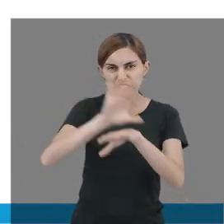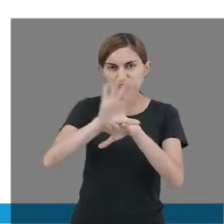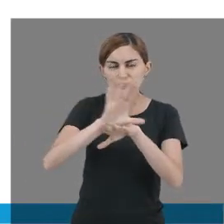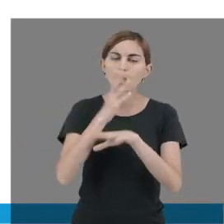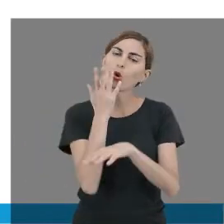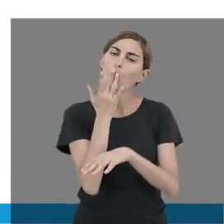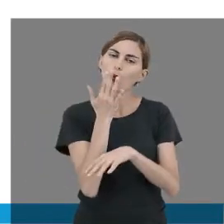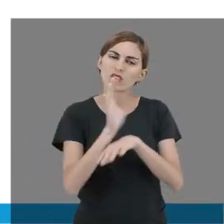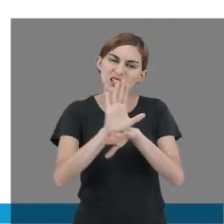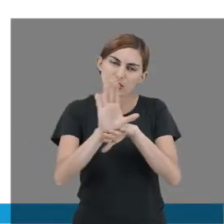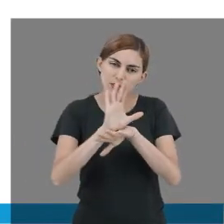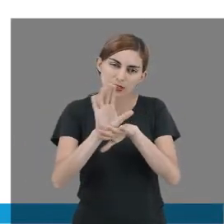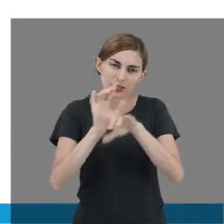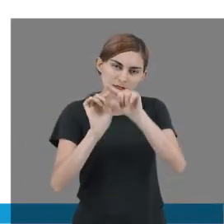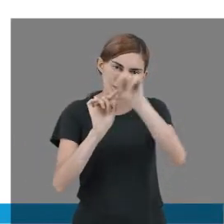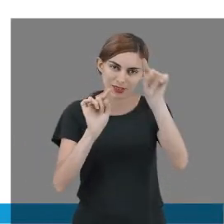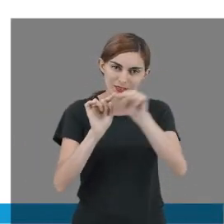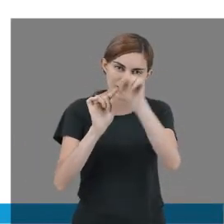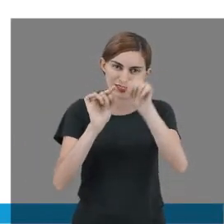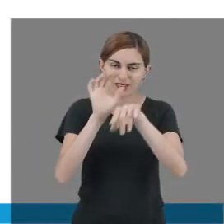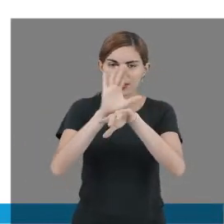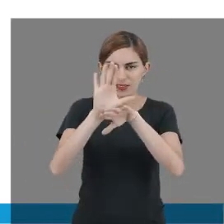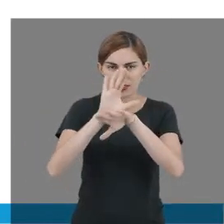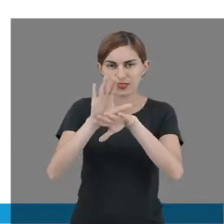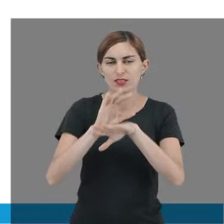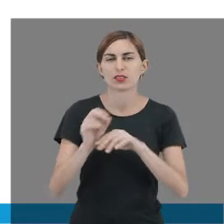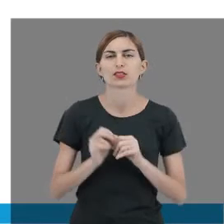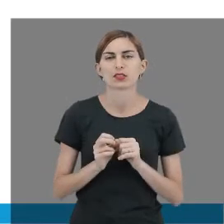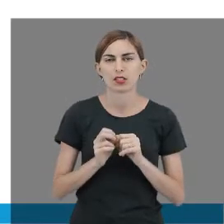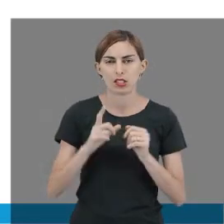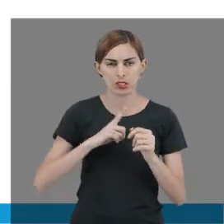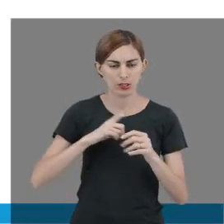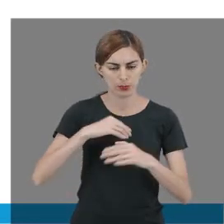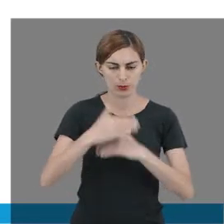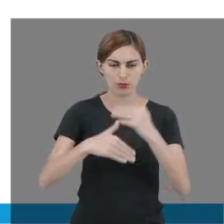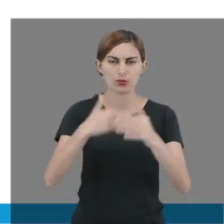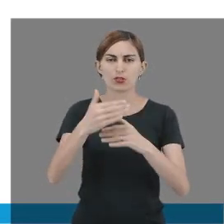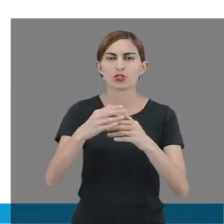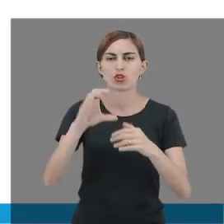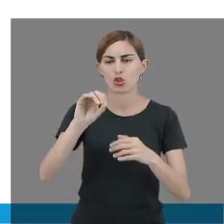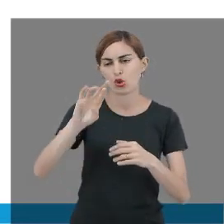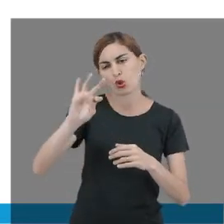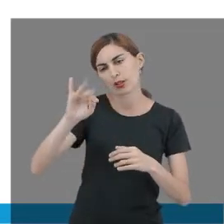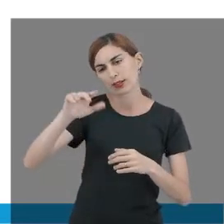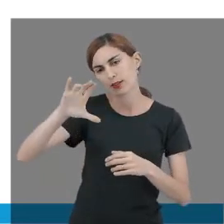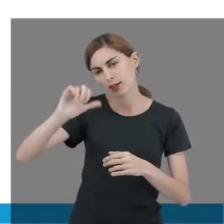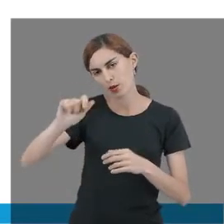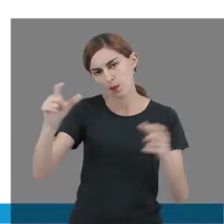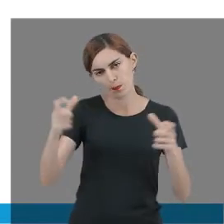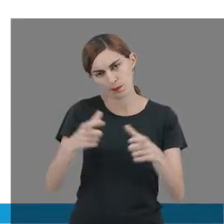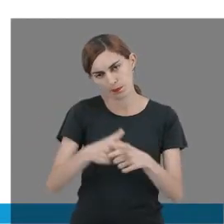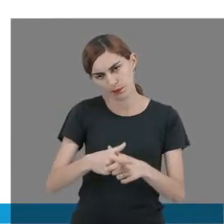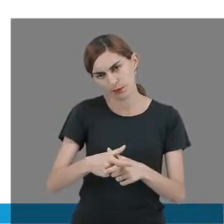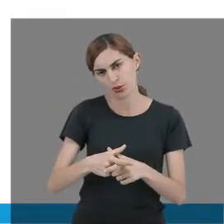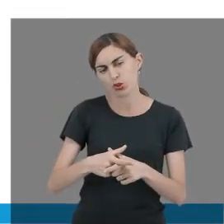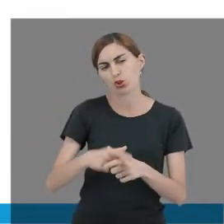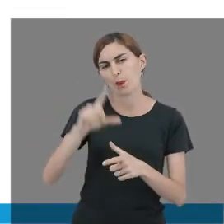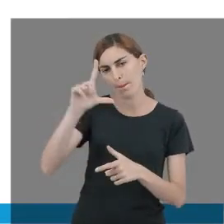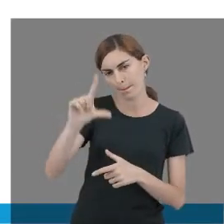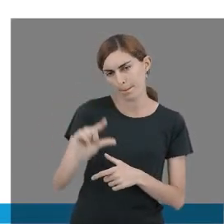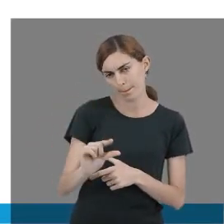substância branca. Aí a gente já não vê ventrículos tão grandes, e há uma formação do desenvolvimento cortical que, quando é menor, quando é